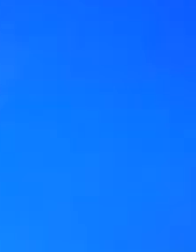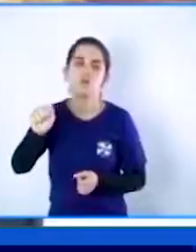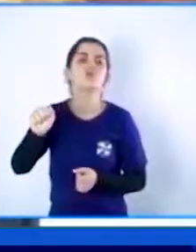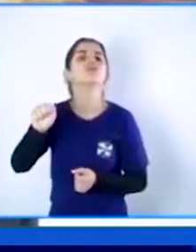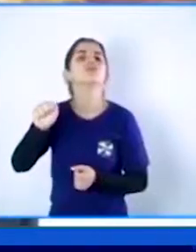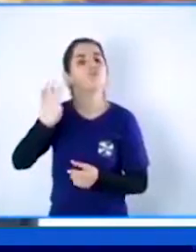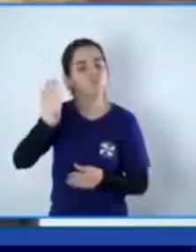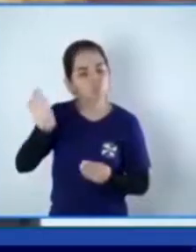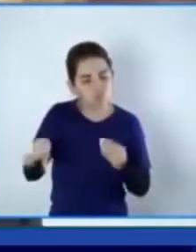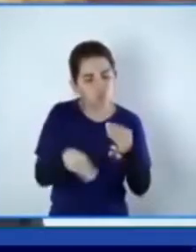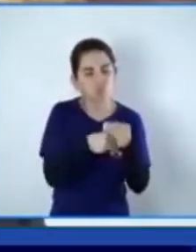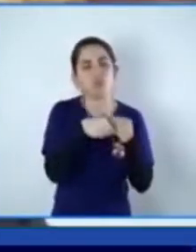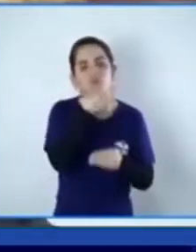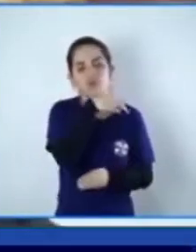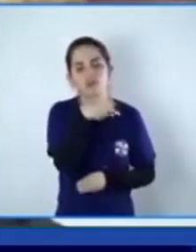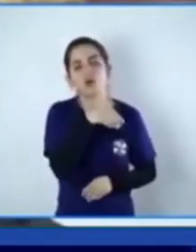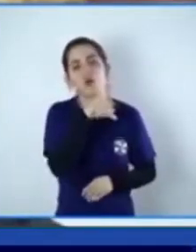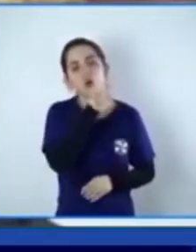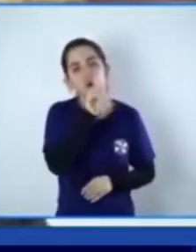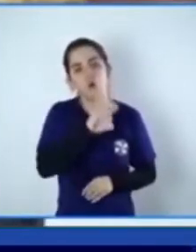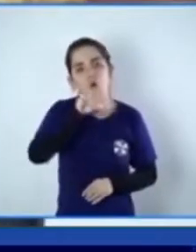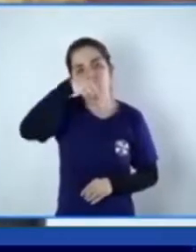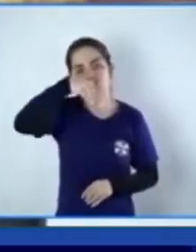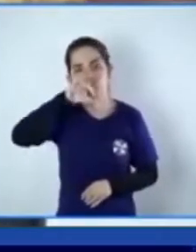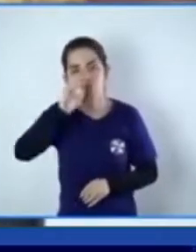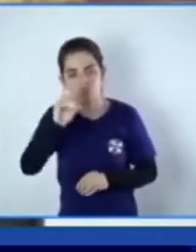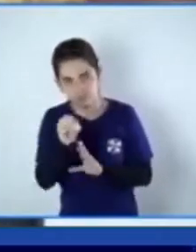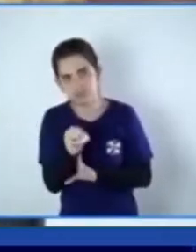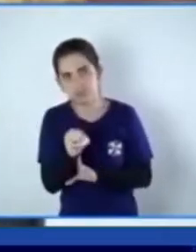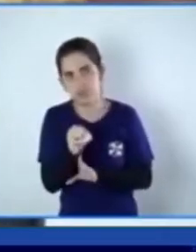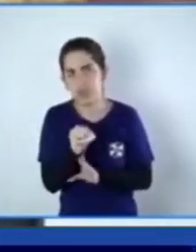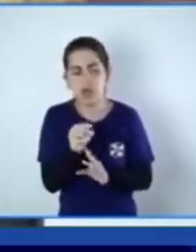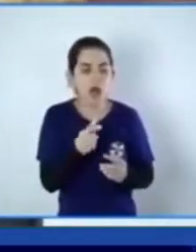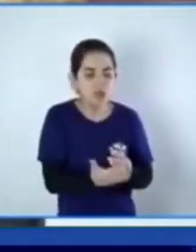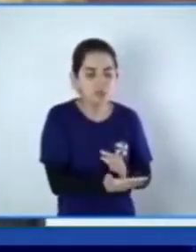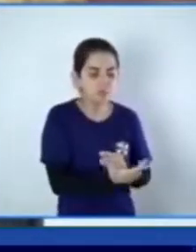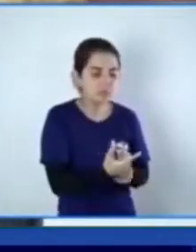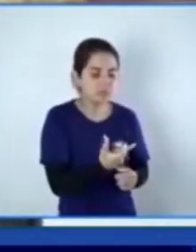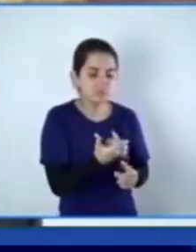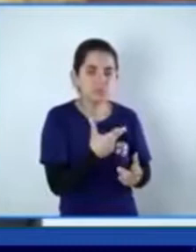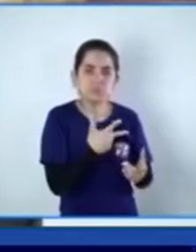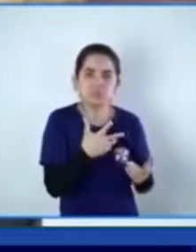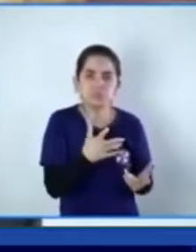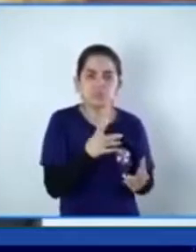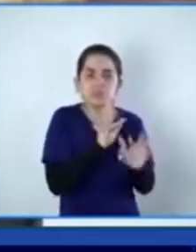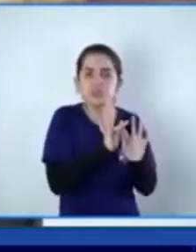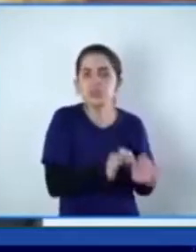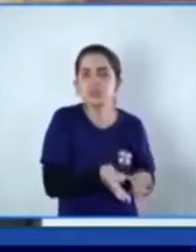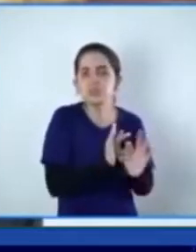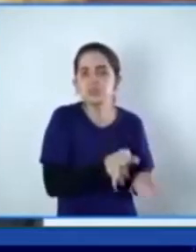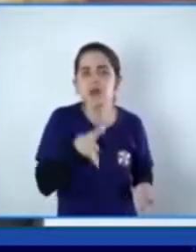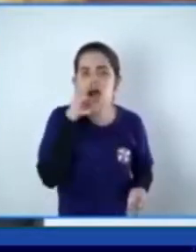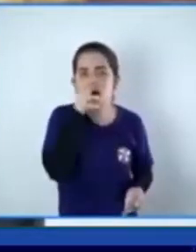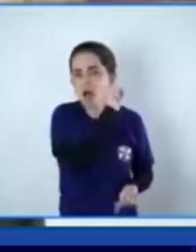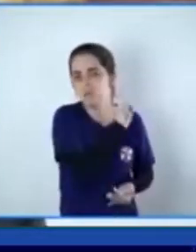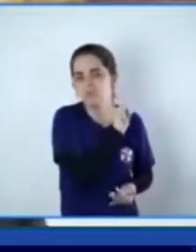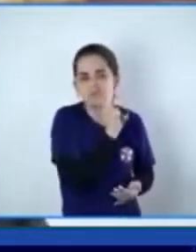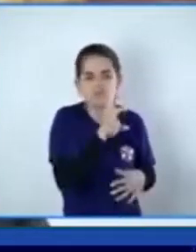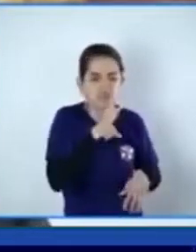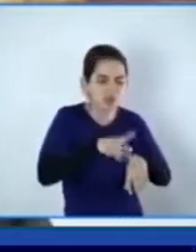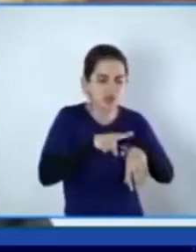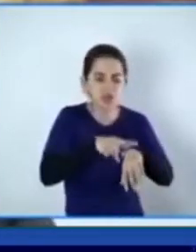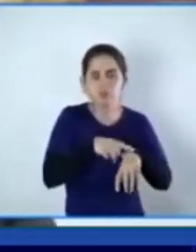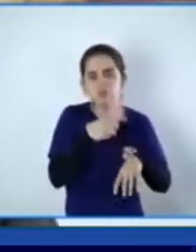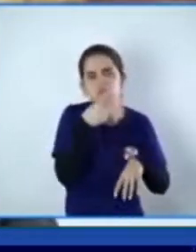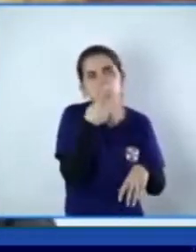Covid-19. É uma aplicação simples, rápida, de 2-3 minutinhos por dia. Provavelmente vai